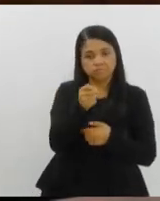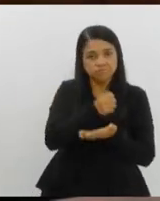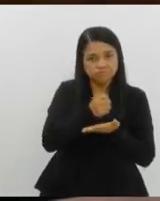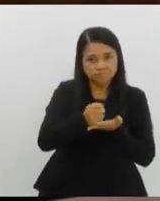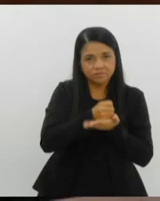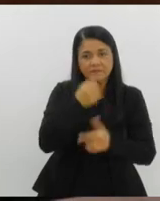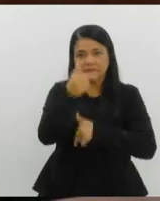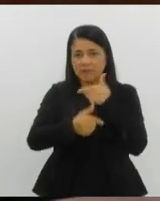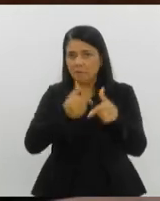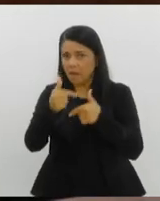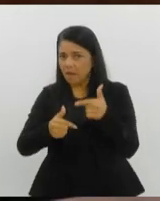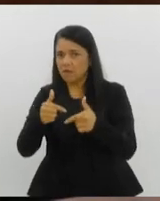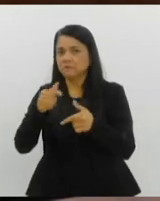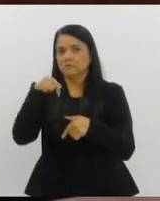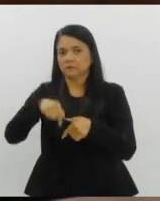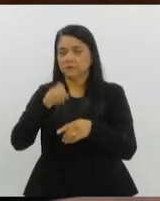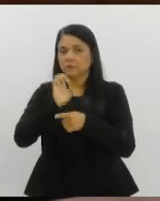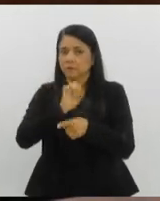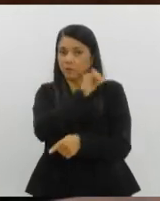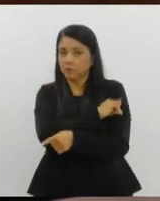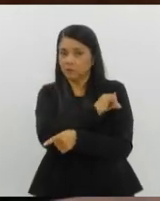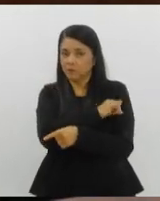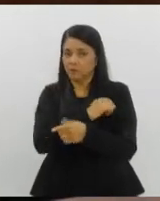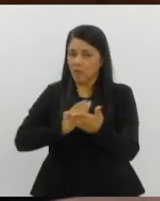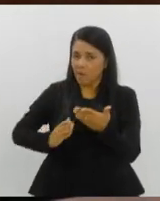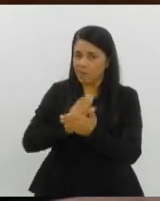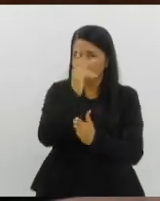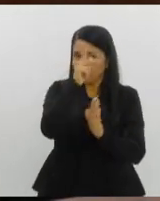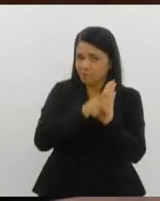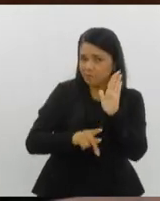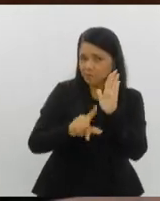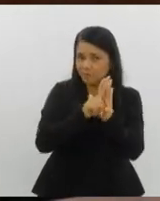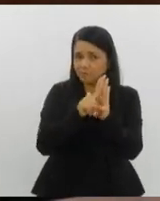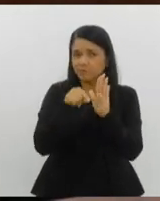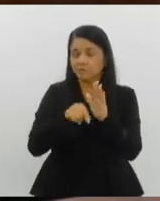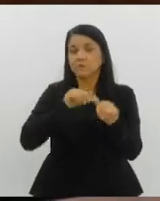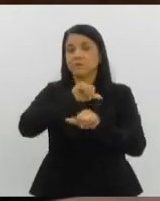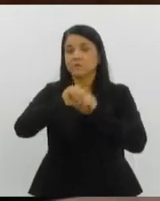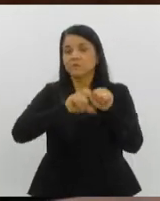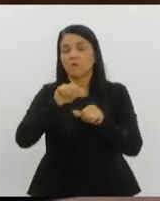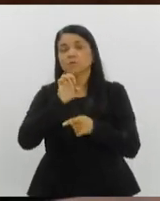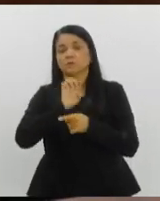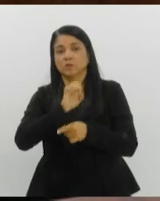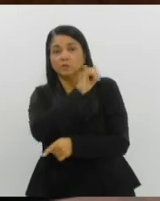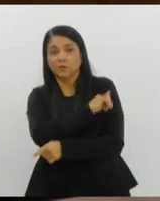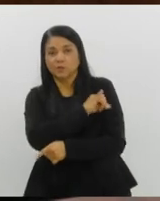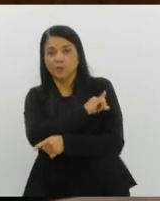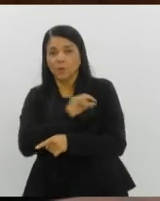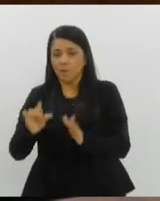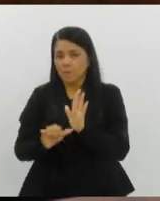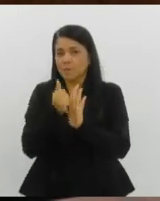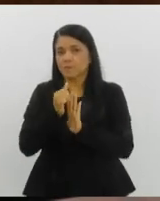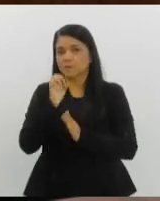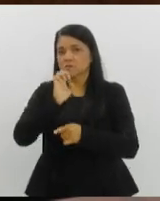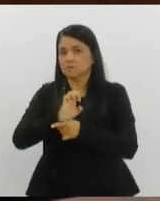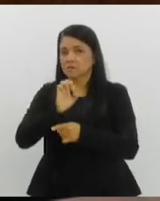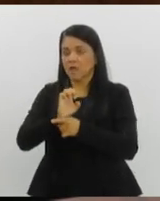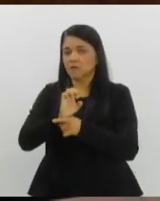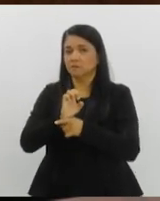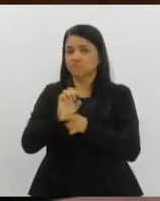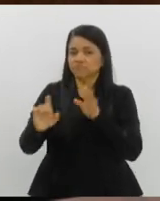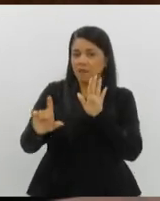Rio. Aprovado e sancionado, esse projeto transforma o Rio no primeiro estado do Brasil a ter uma lei